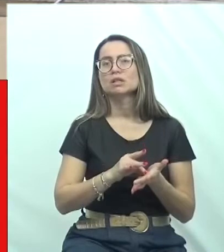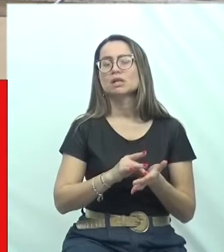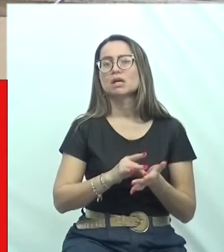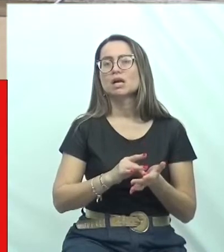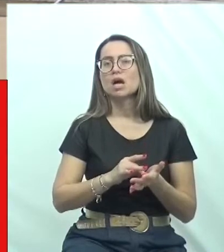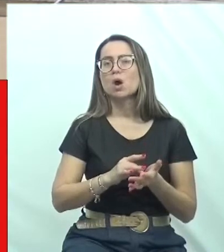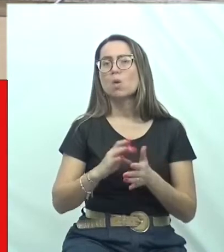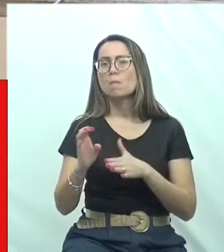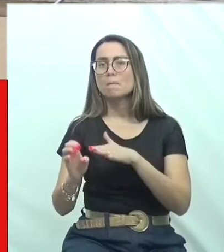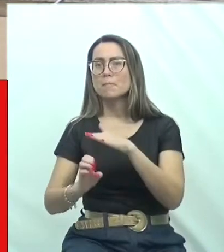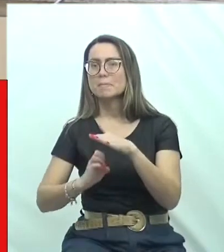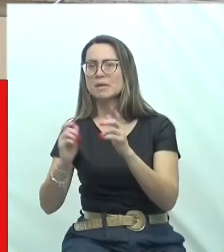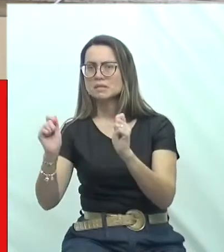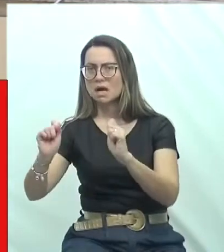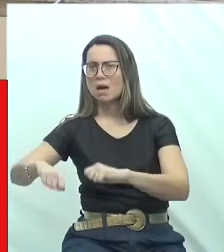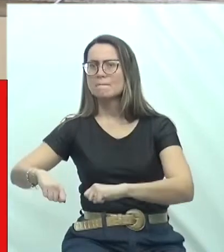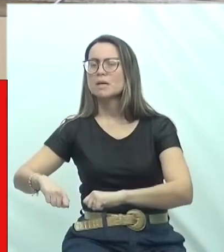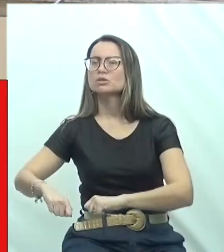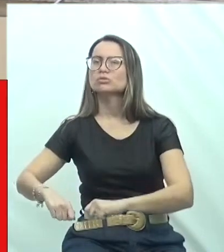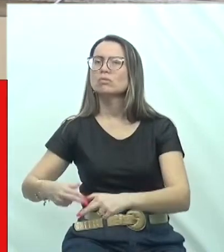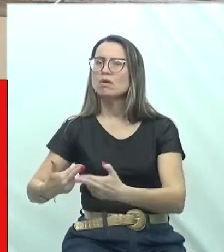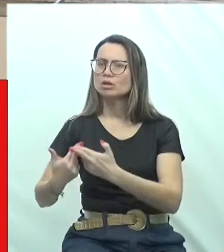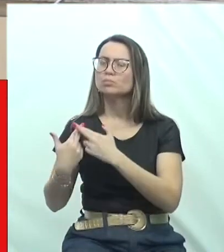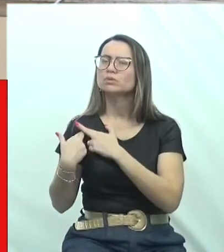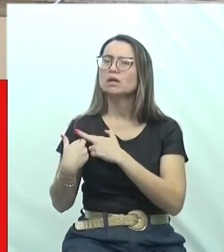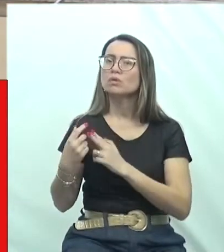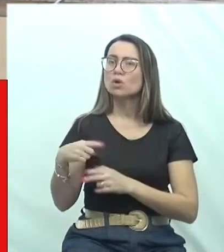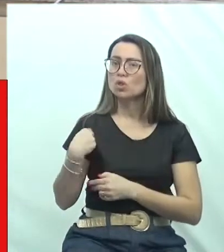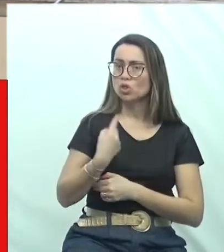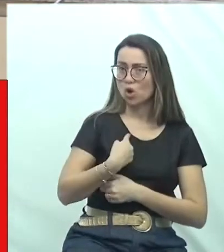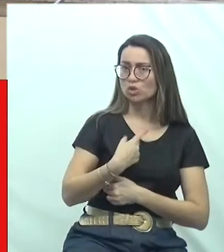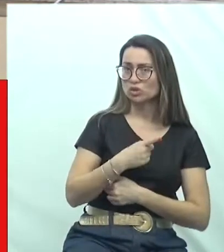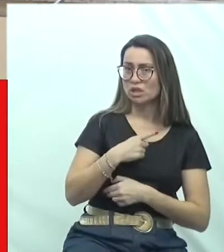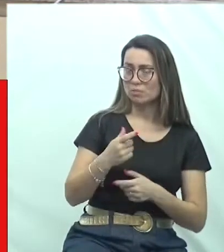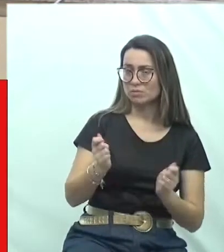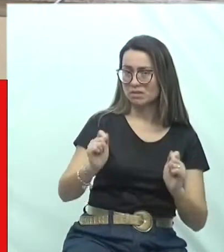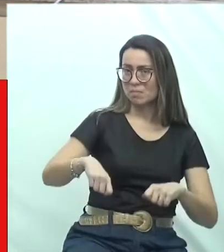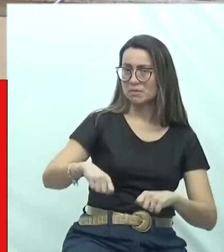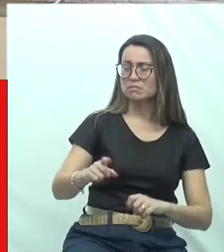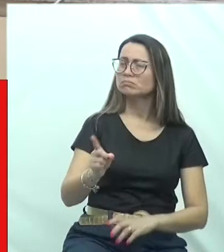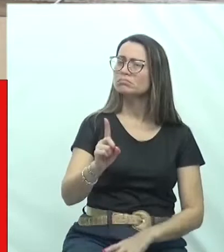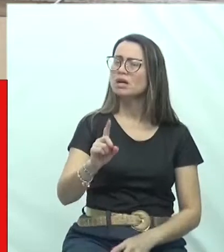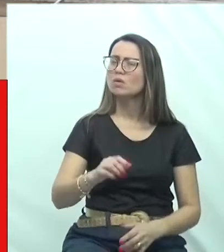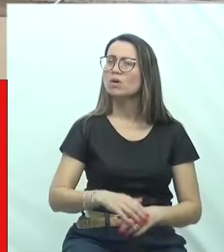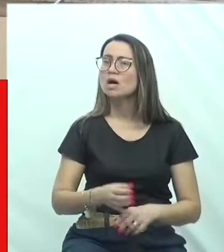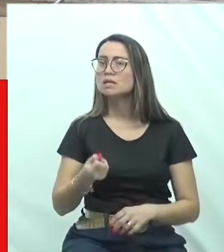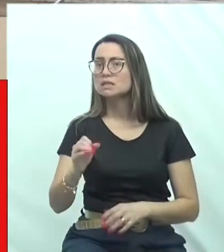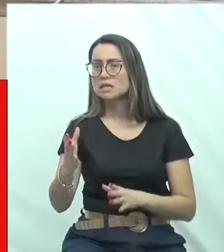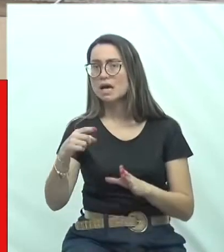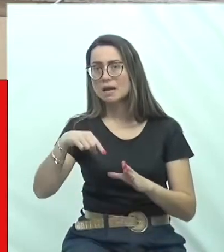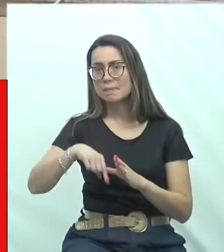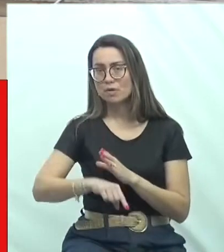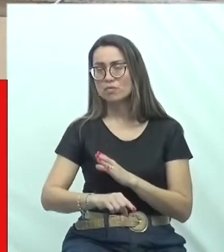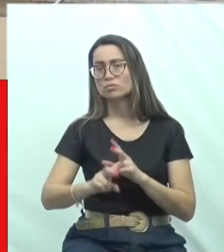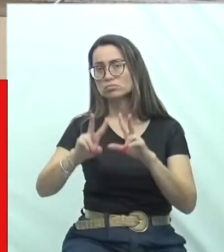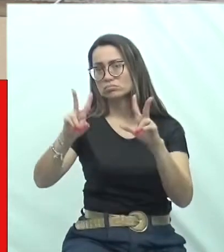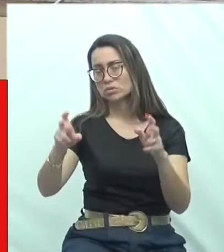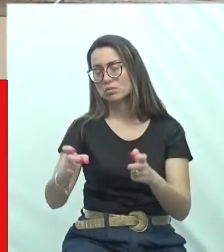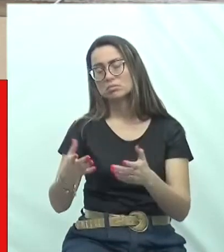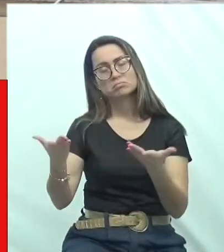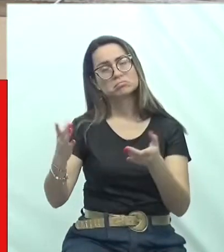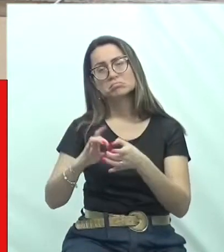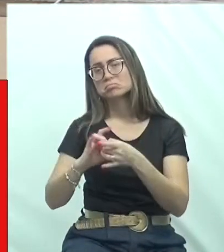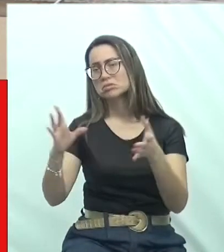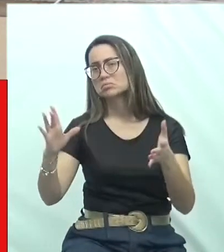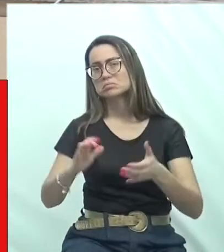competência. Nós, Casan, não temos competência para isso. Então, assim, se realmente vocês querem mais profundo nesse assunto,